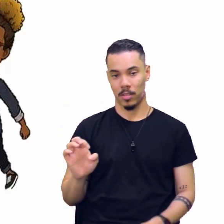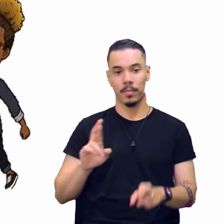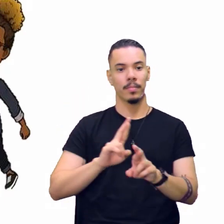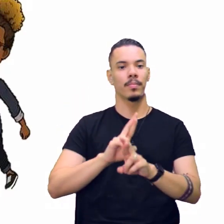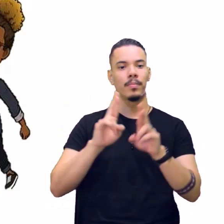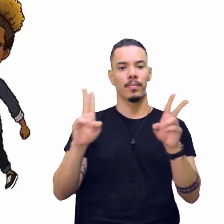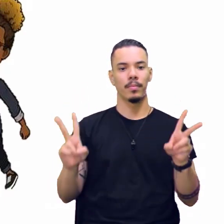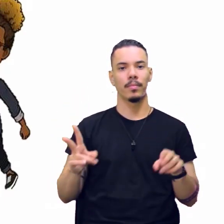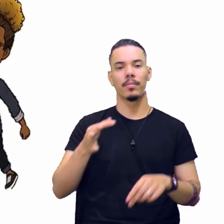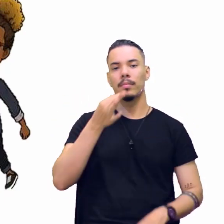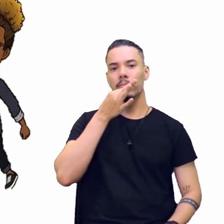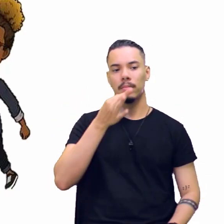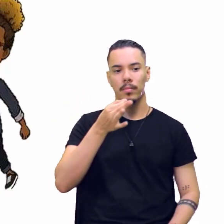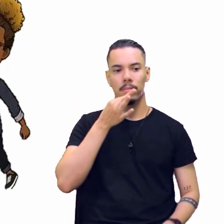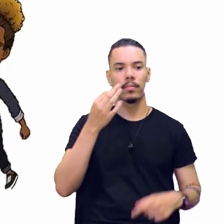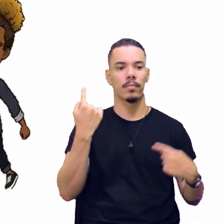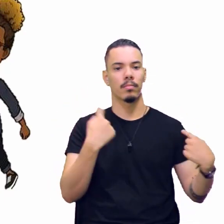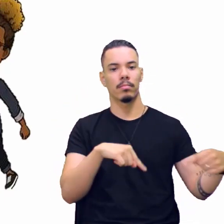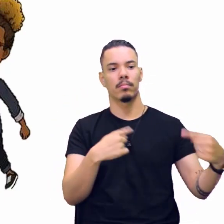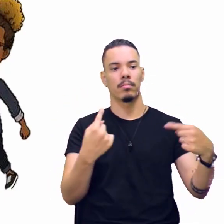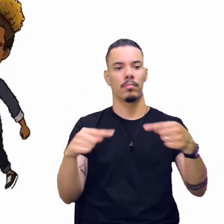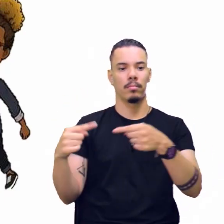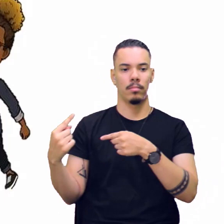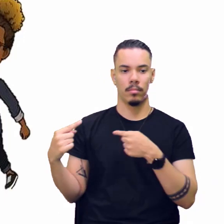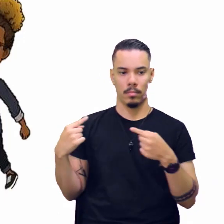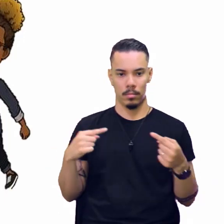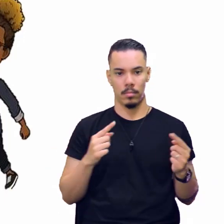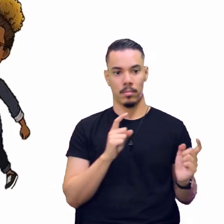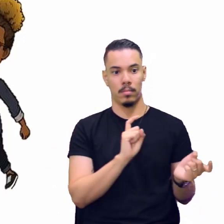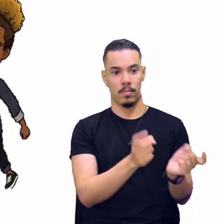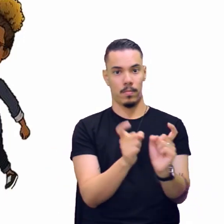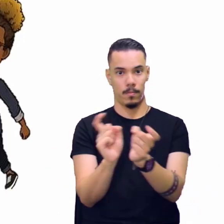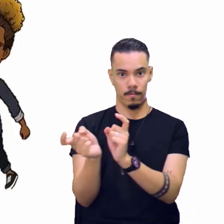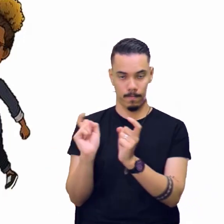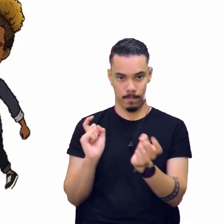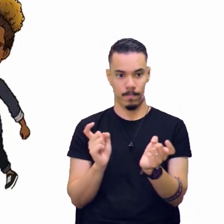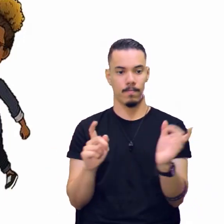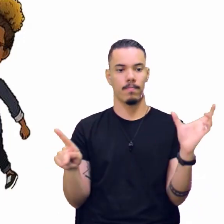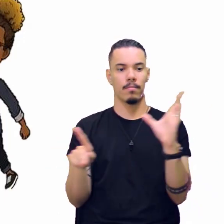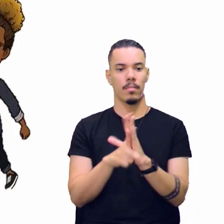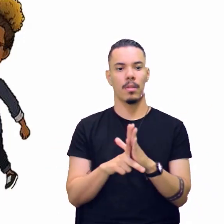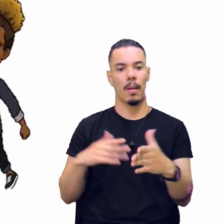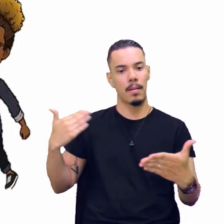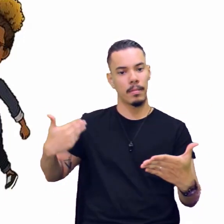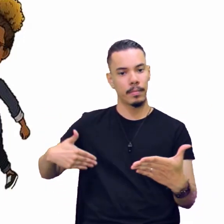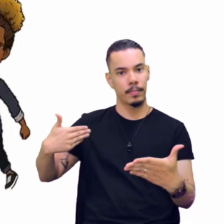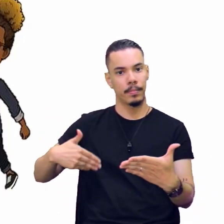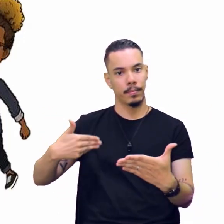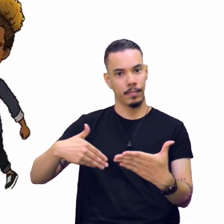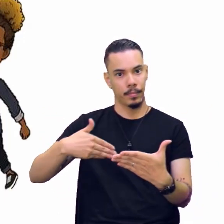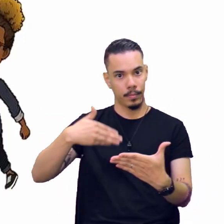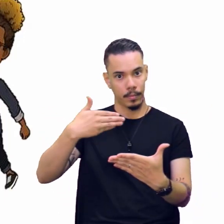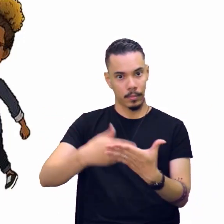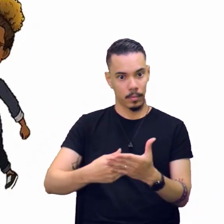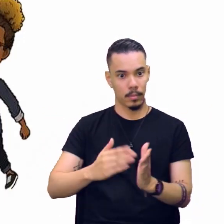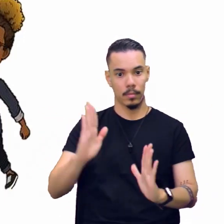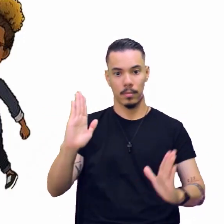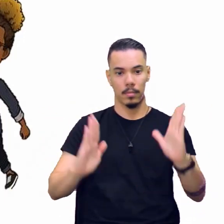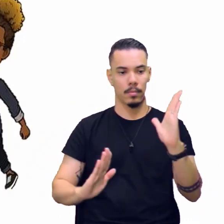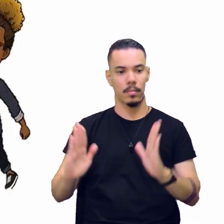na sociedade a respeito da questão discutida. Durante o debate,